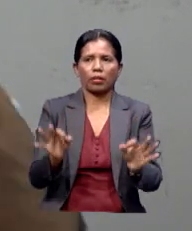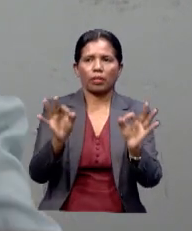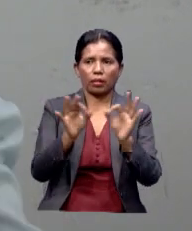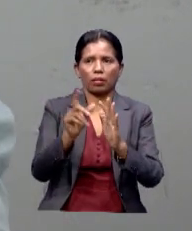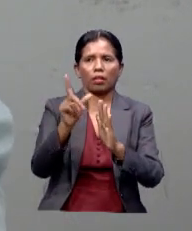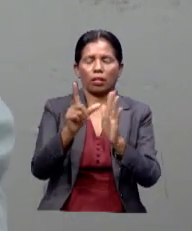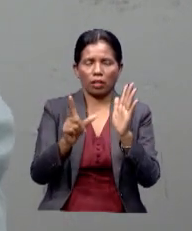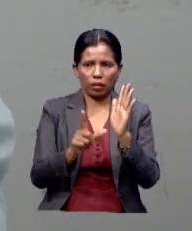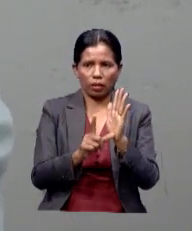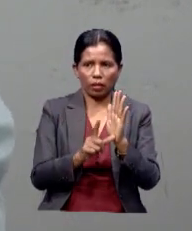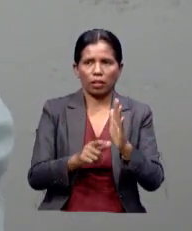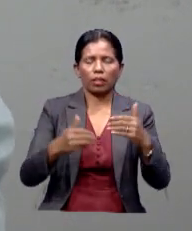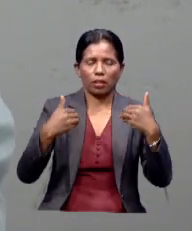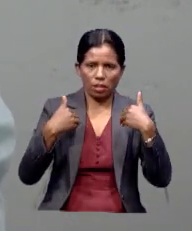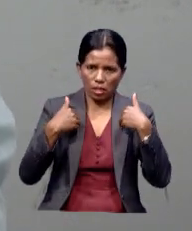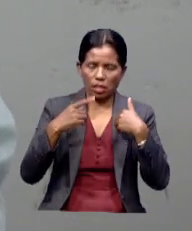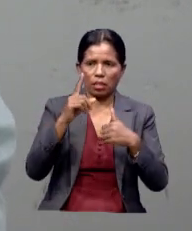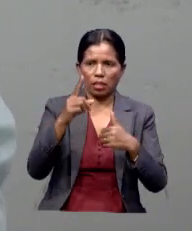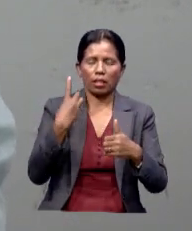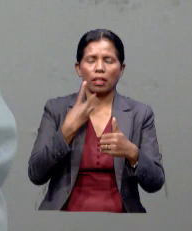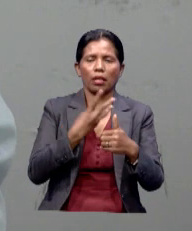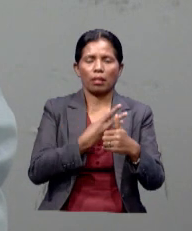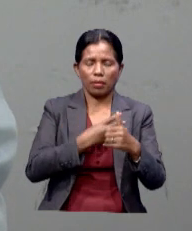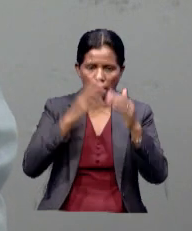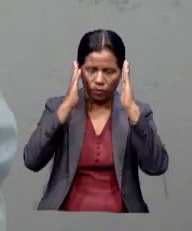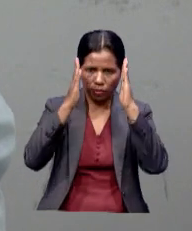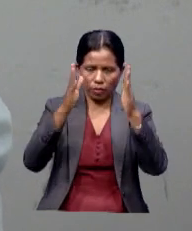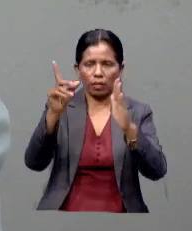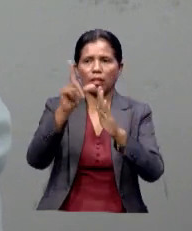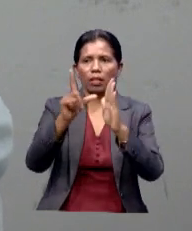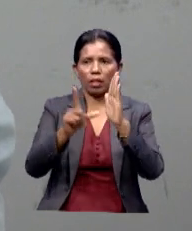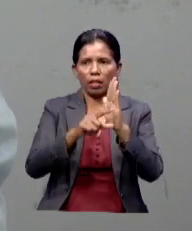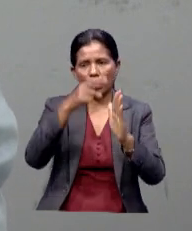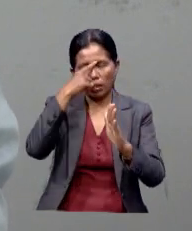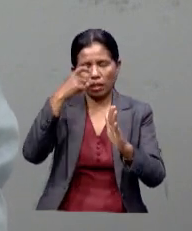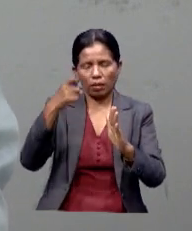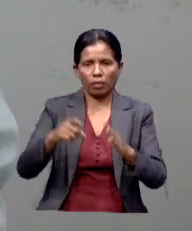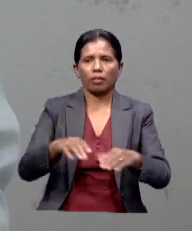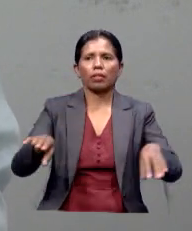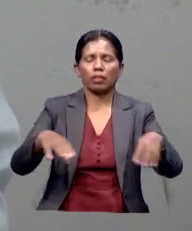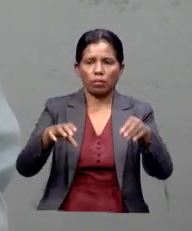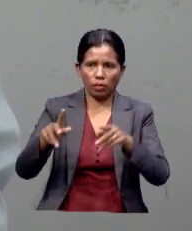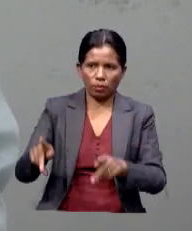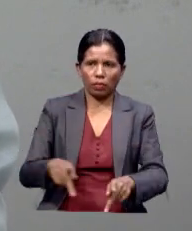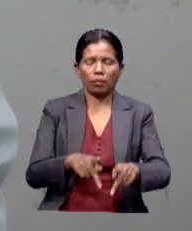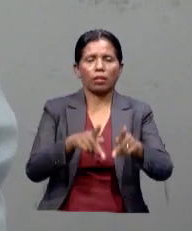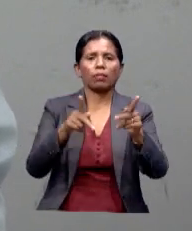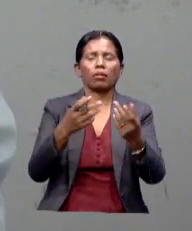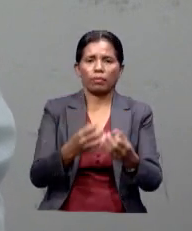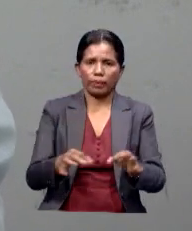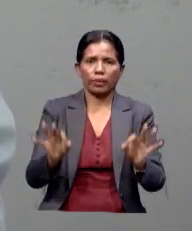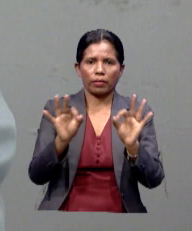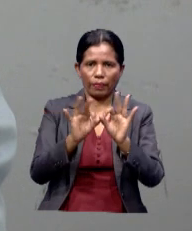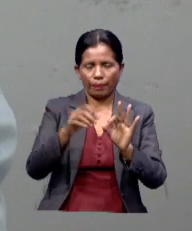lei nemos iha ida a mini consideração ten ser lei tamba kona ba serviço público essencial tamba